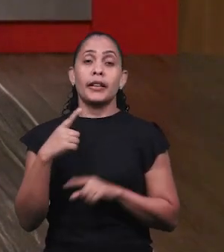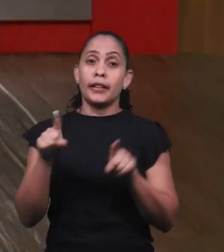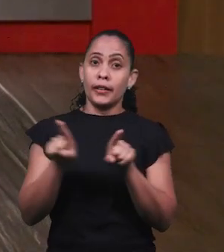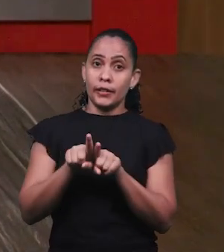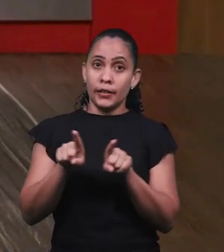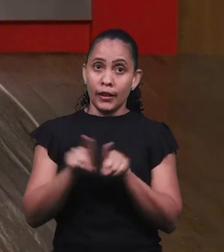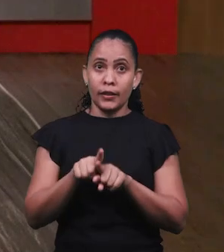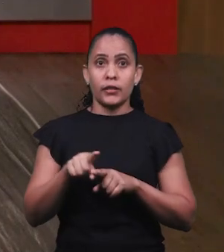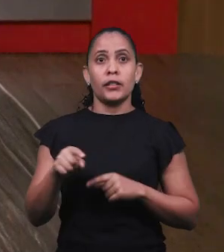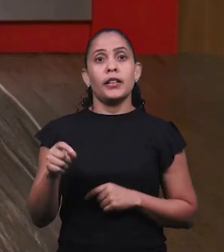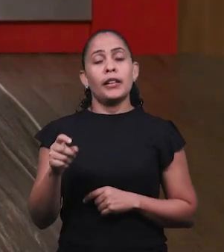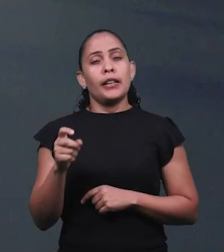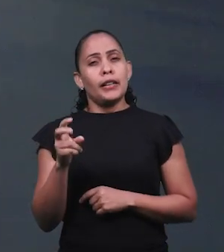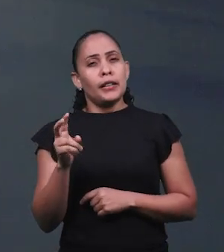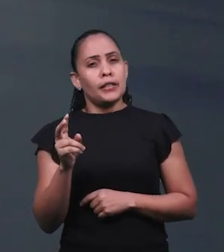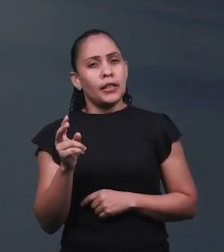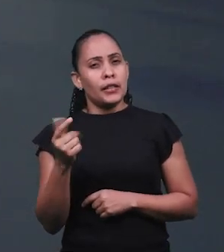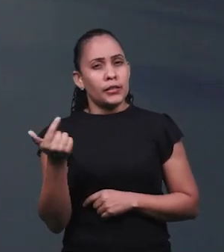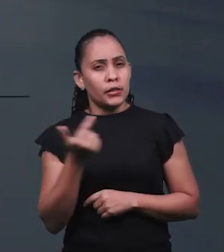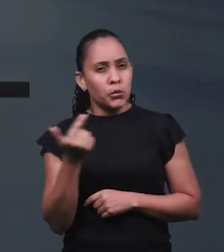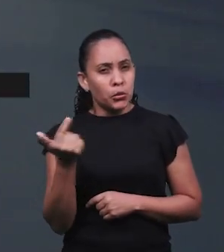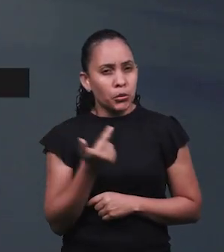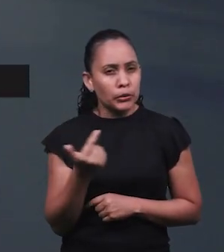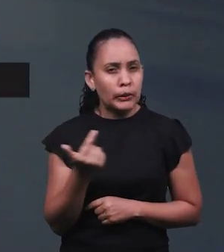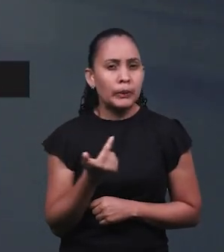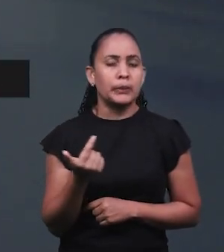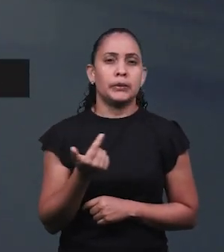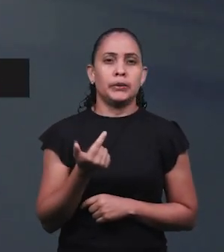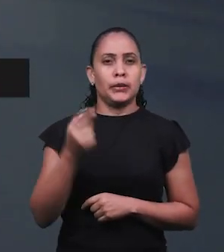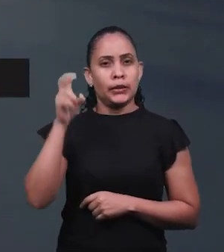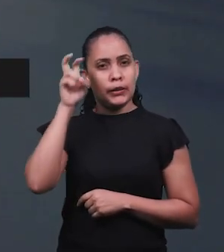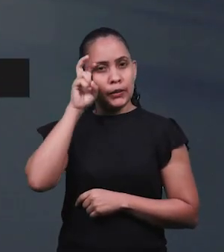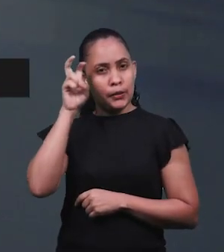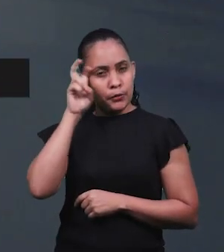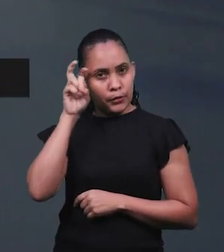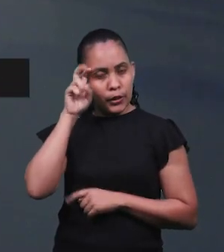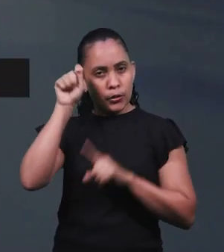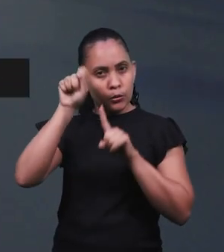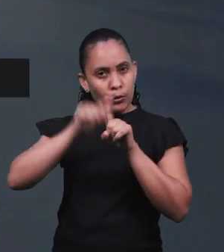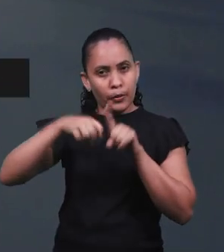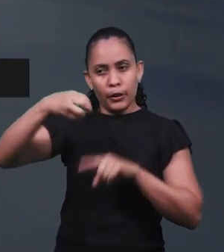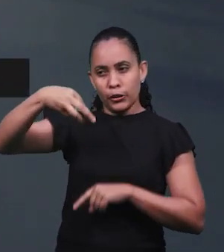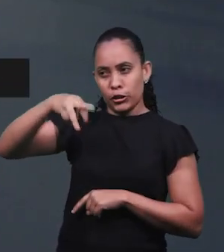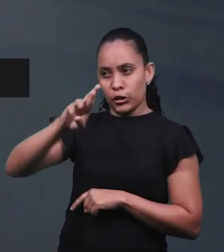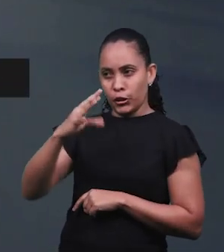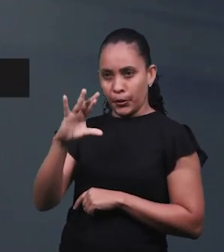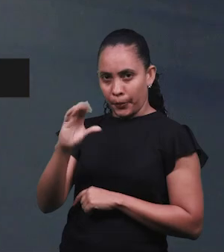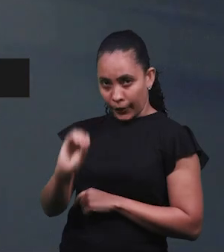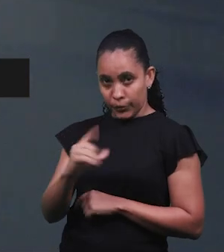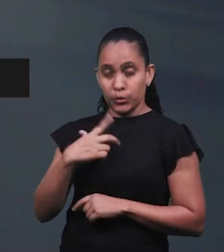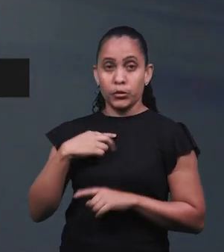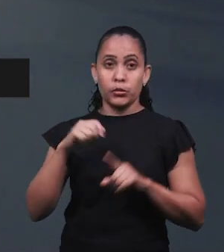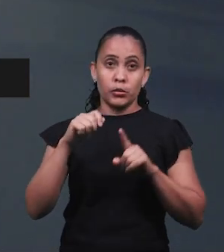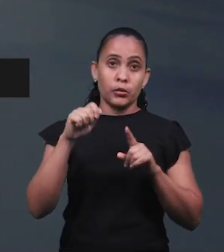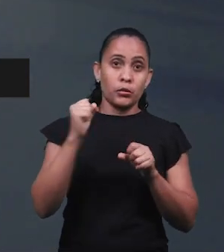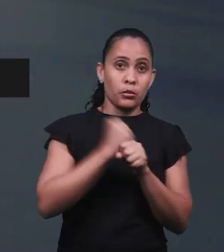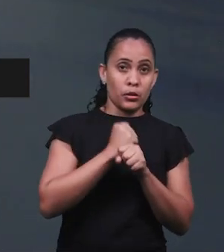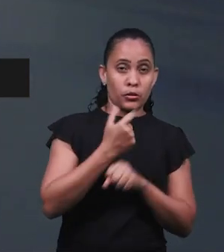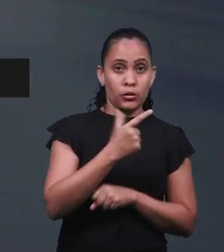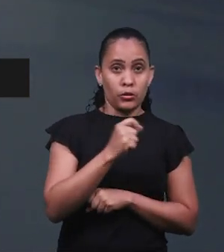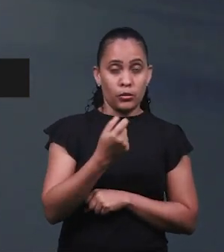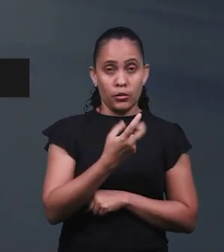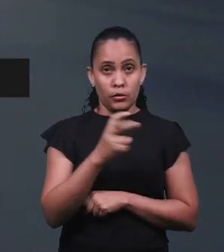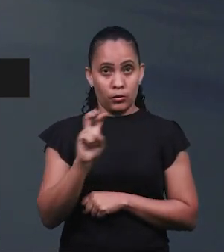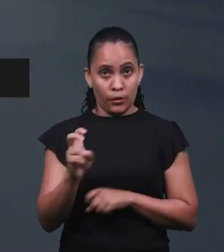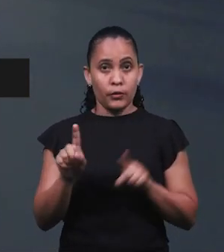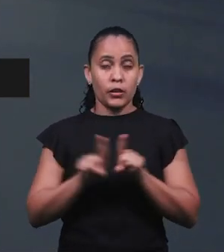faz na segunda quinta-feira do mês de março. Então, esse ano de 2025 vai ser no dia